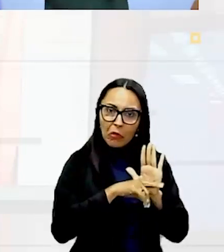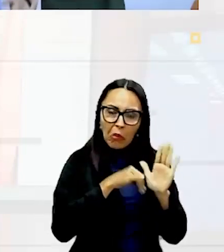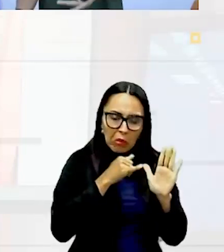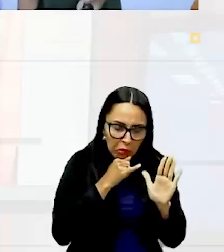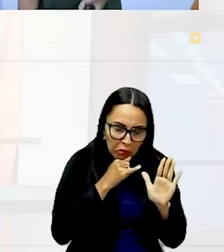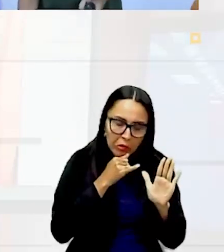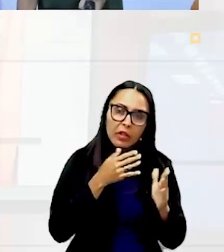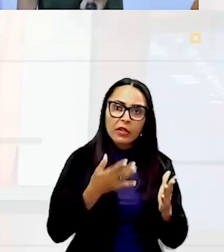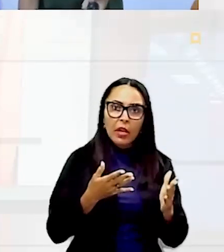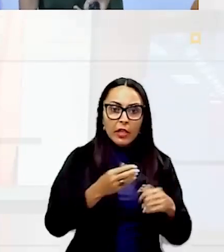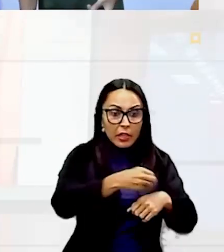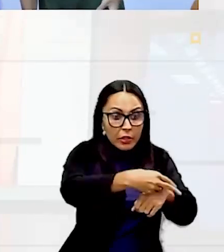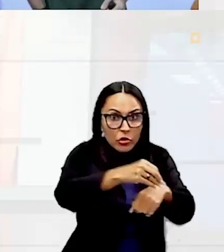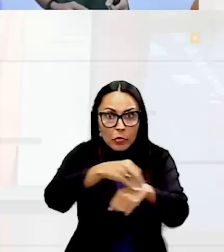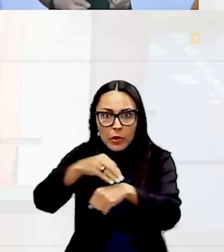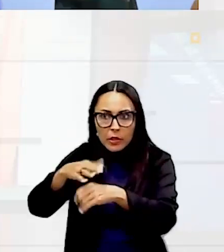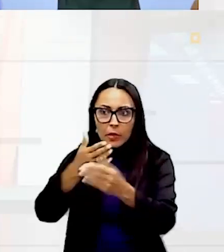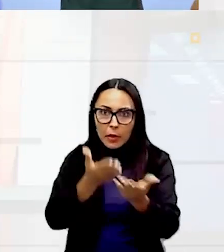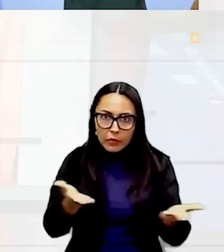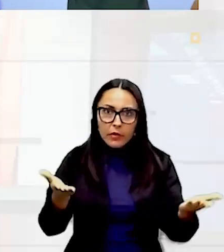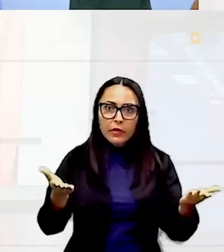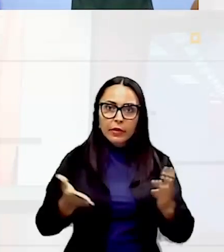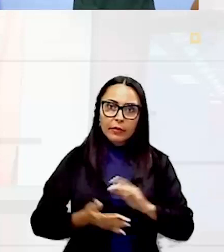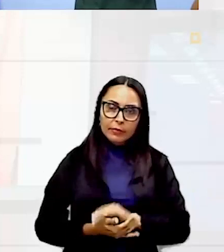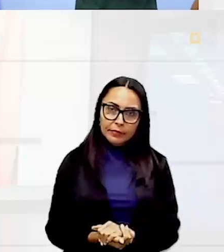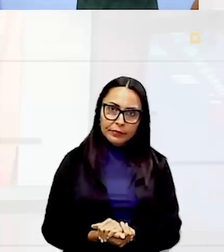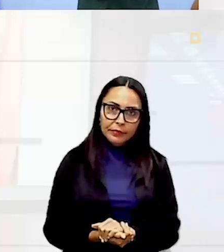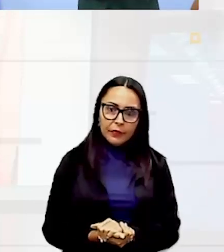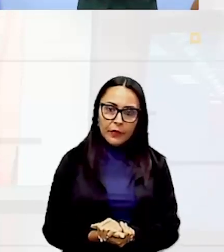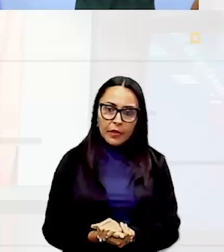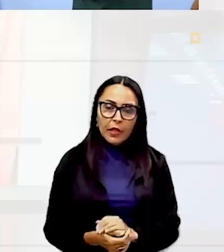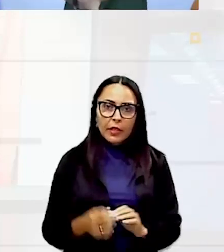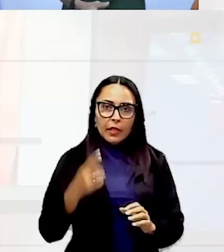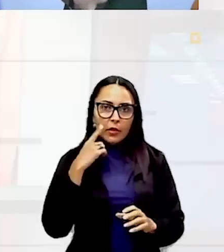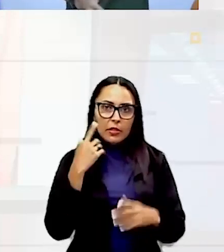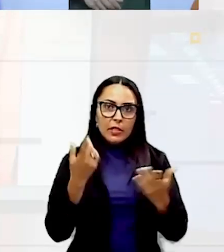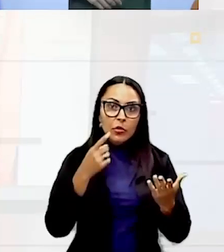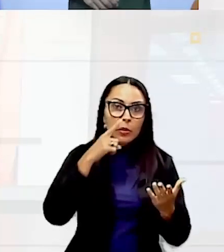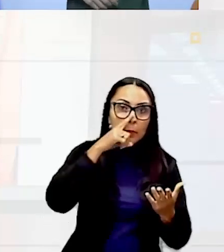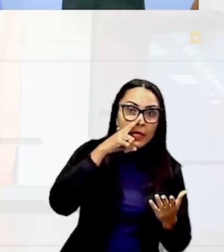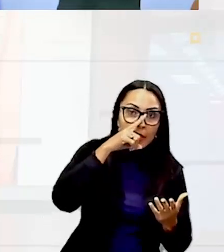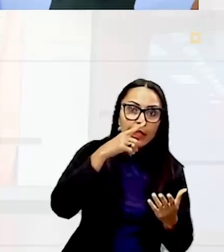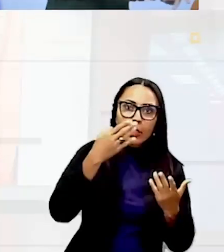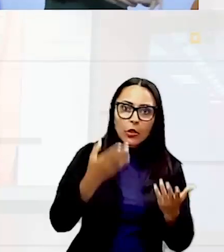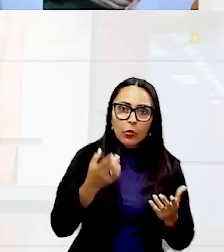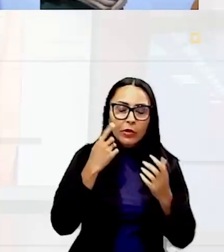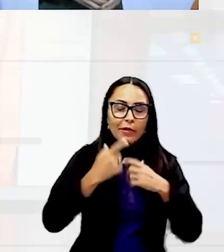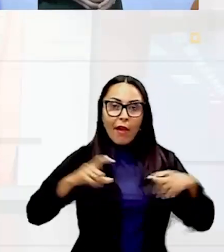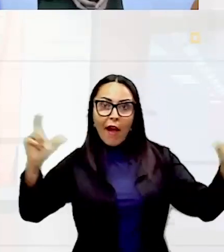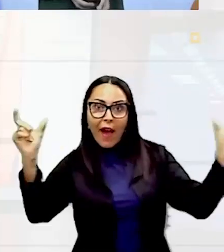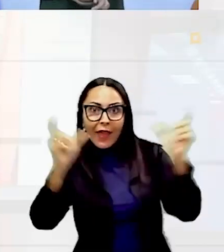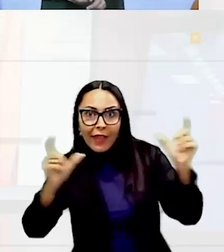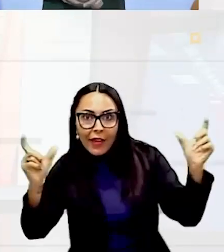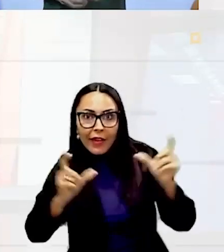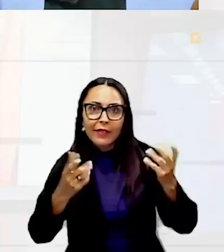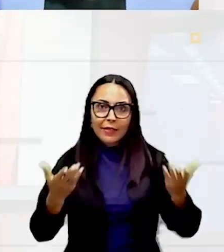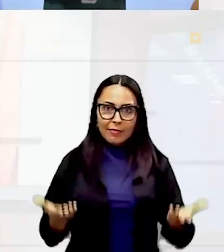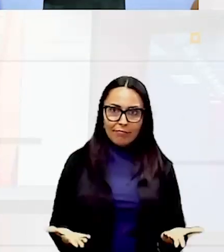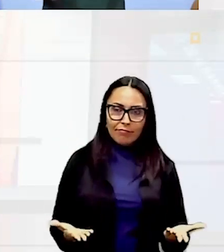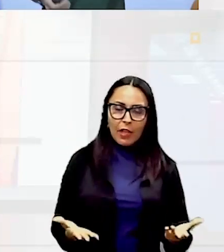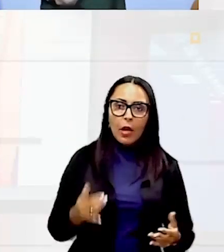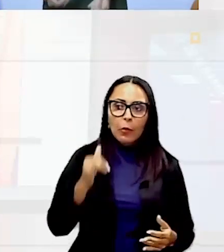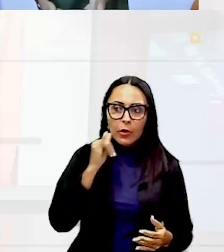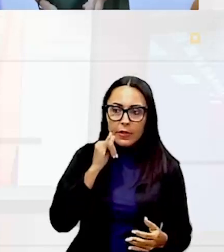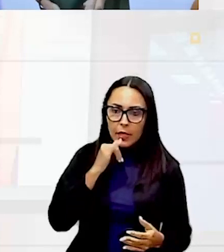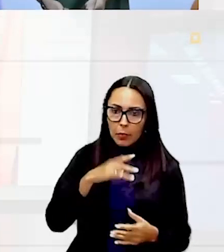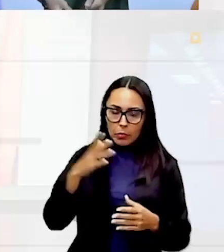justamente o que eles querem passar para o jogador. Querem dar uma sensação de perigo, de alerta. Por exemplo, algum